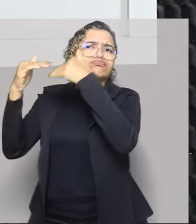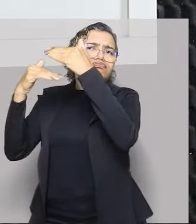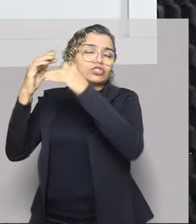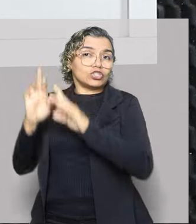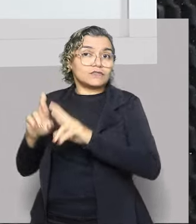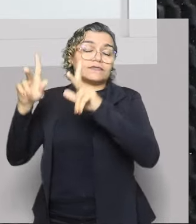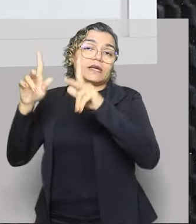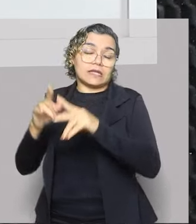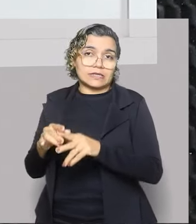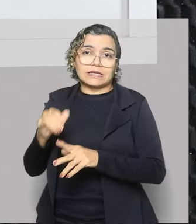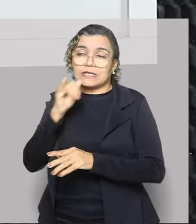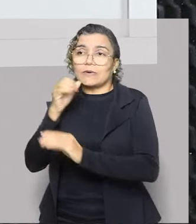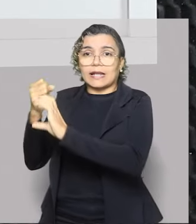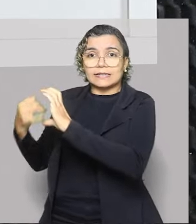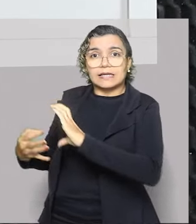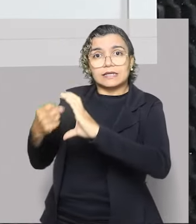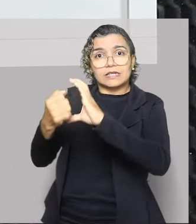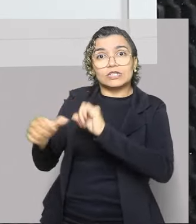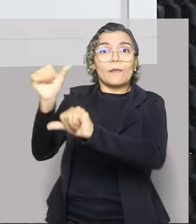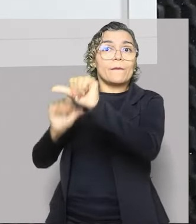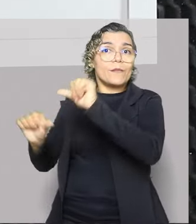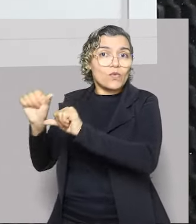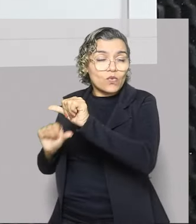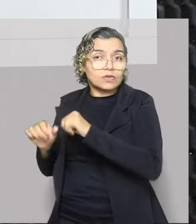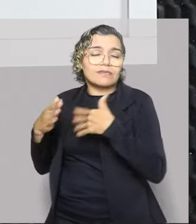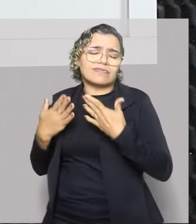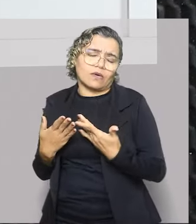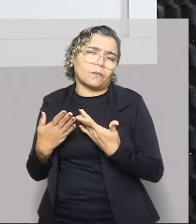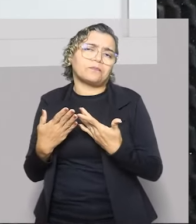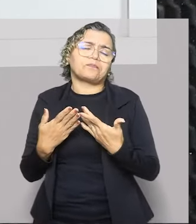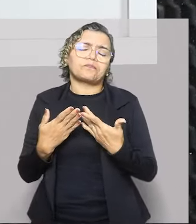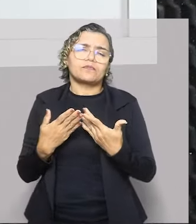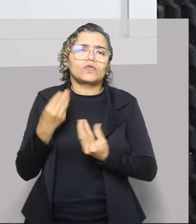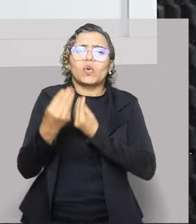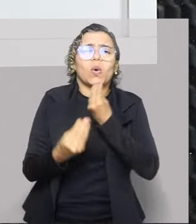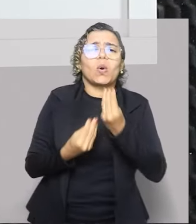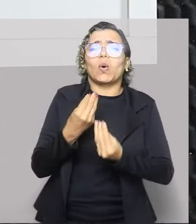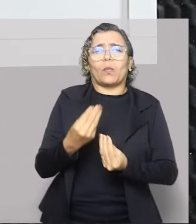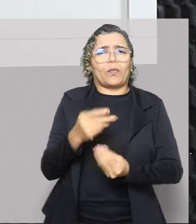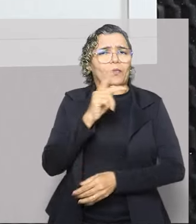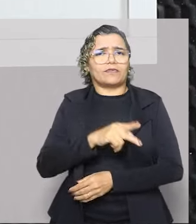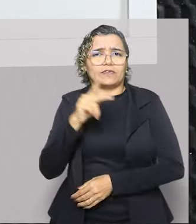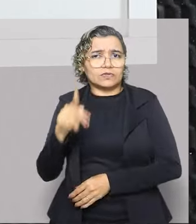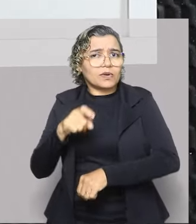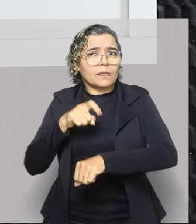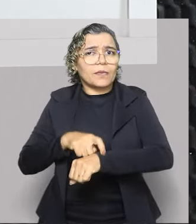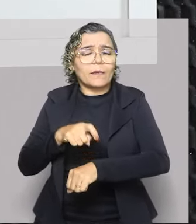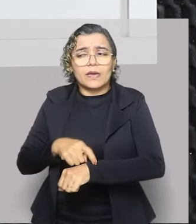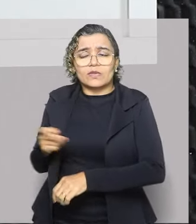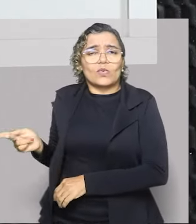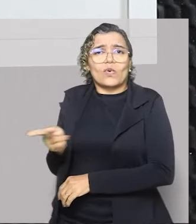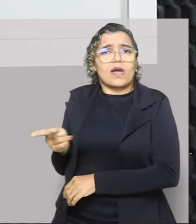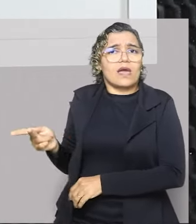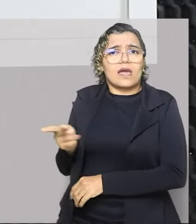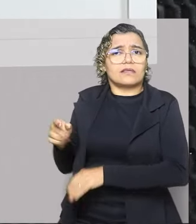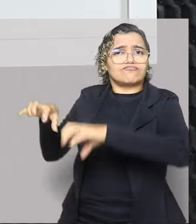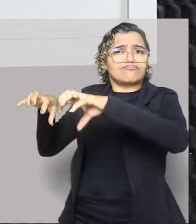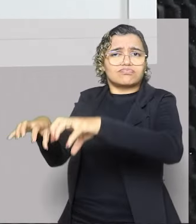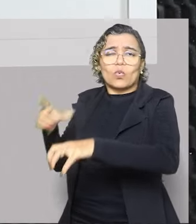vantagens sendo ressaltadas e Raí se nesse momento então que esses organismos não